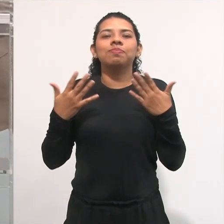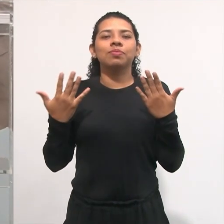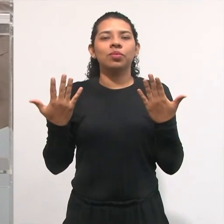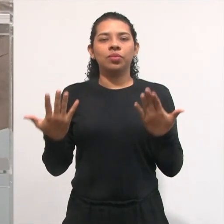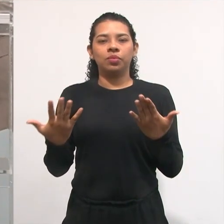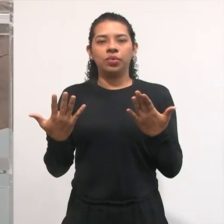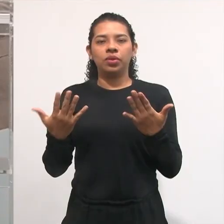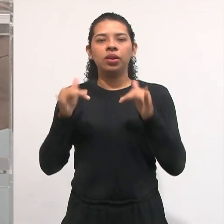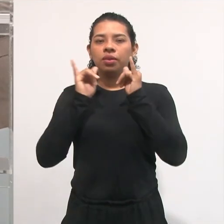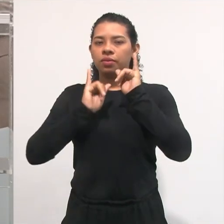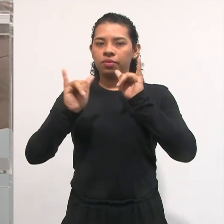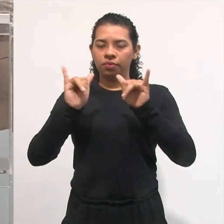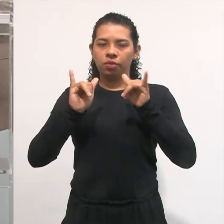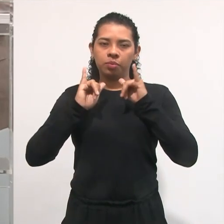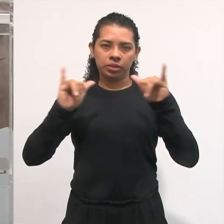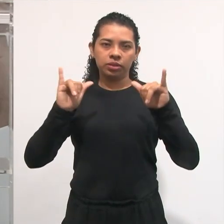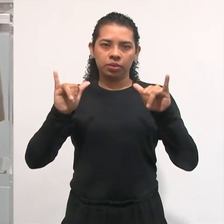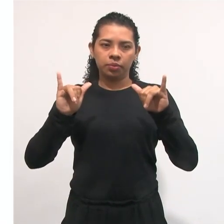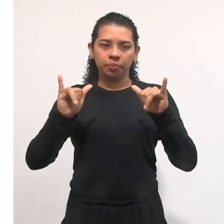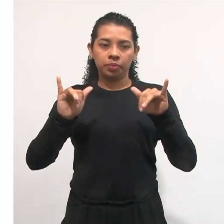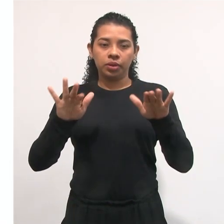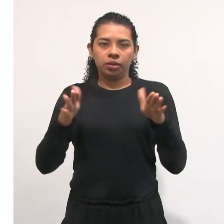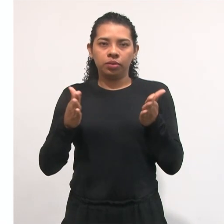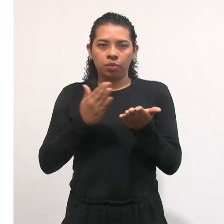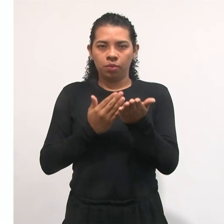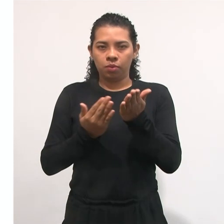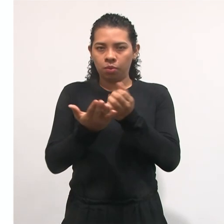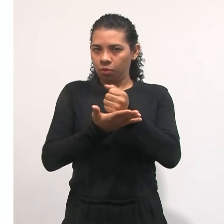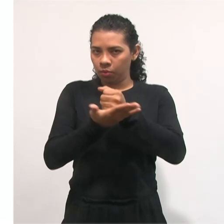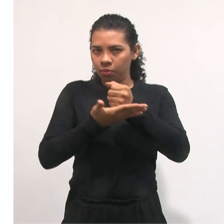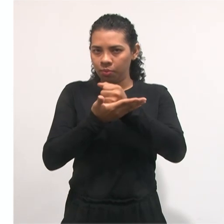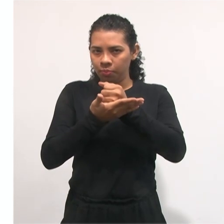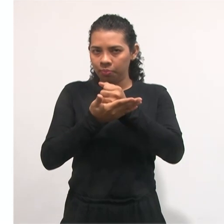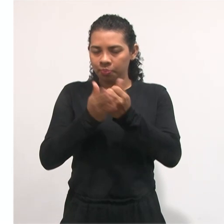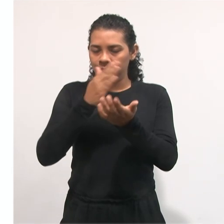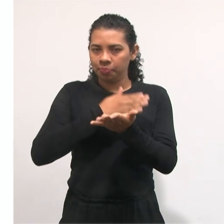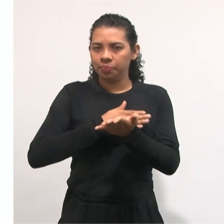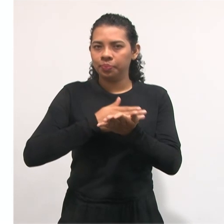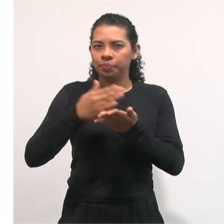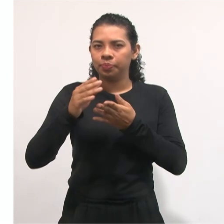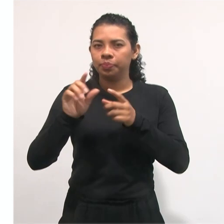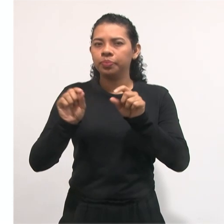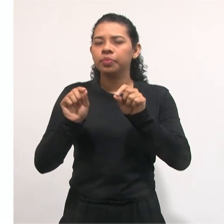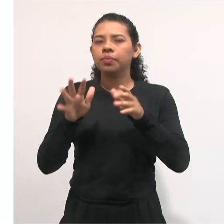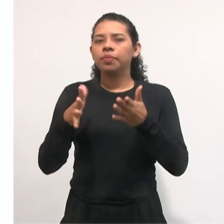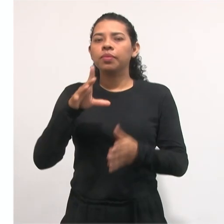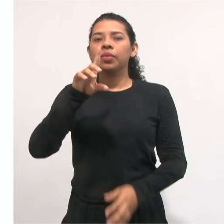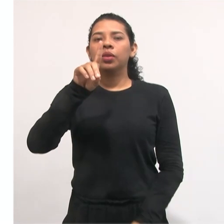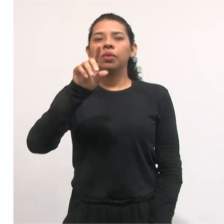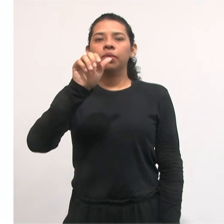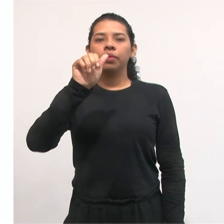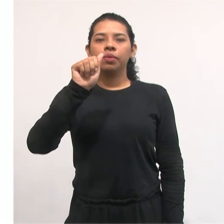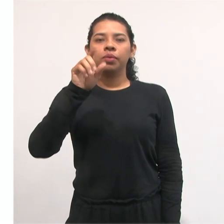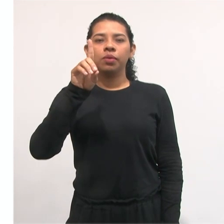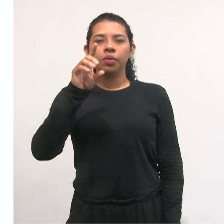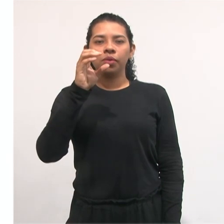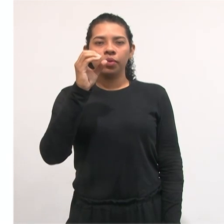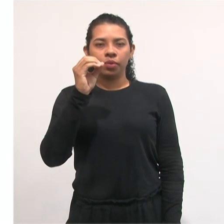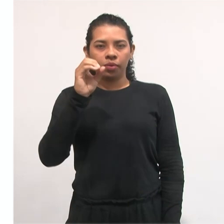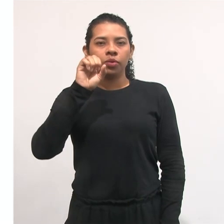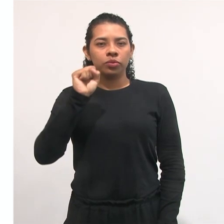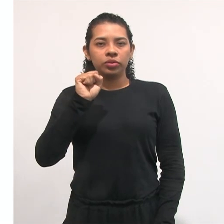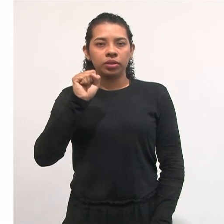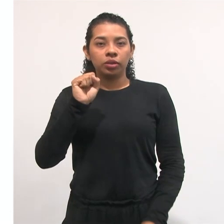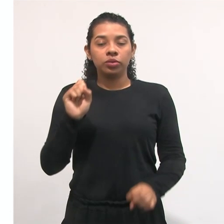a ser essa, né? E a gente vai ver aqui, ó, dados, né? Que vêm a ser os dados. São